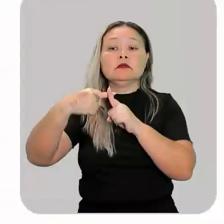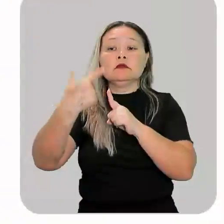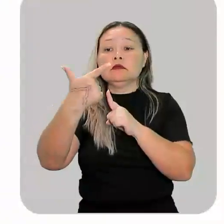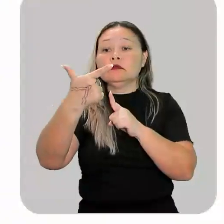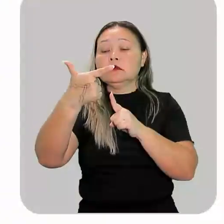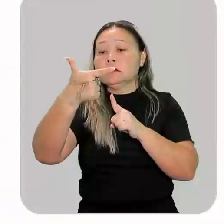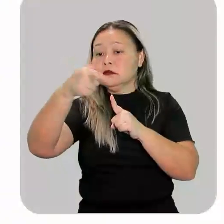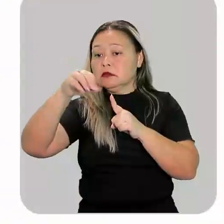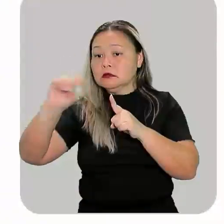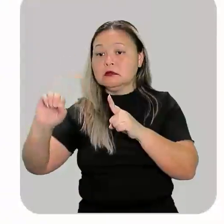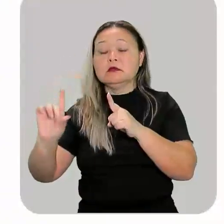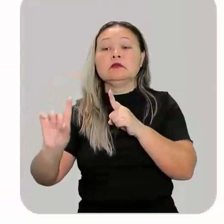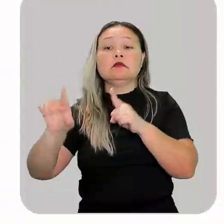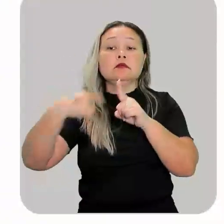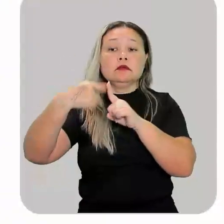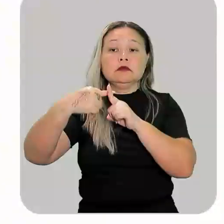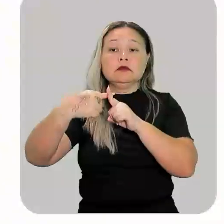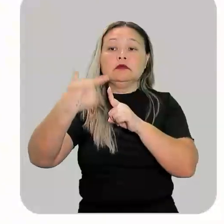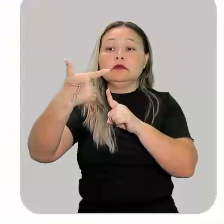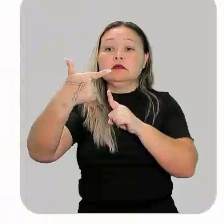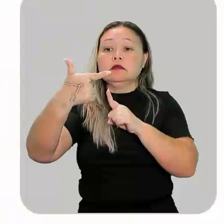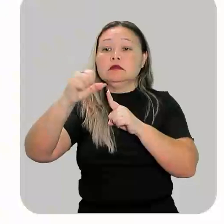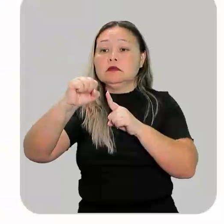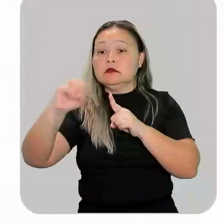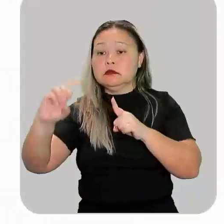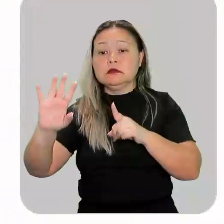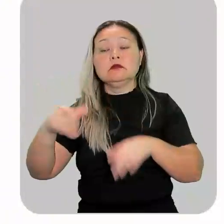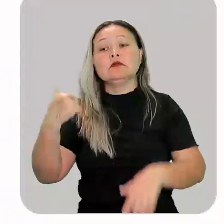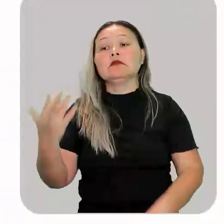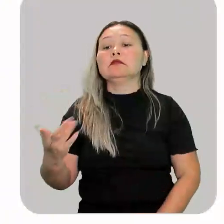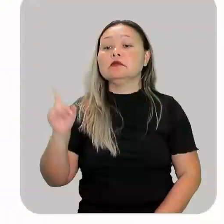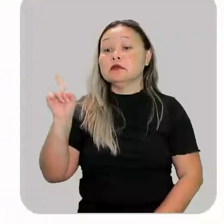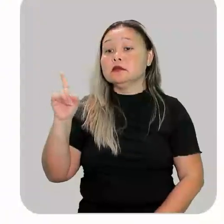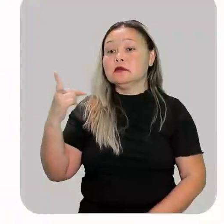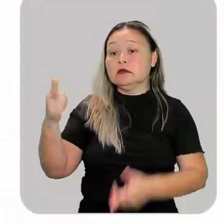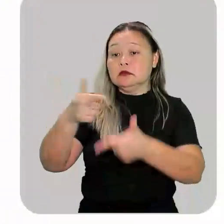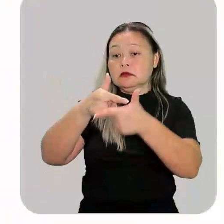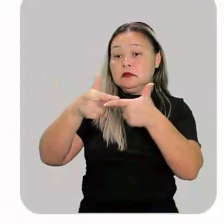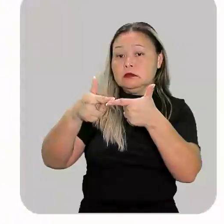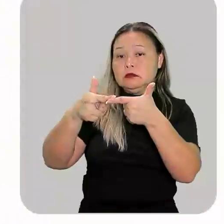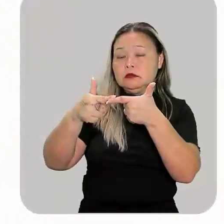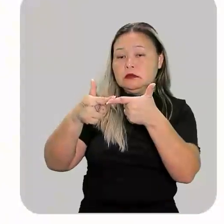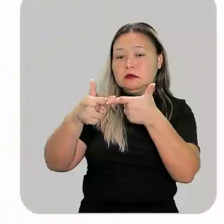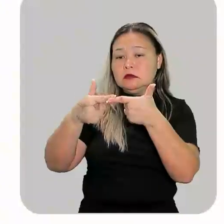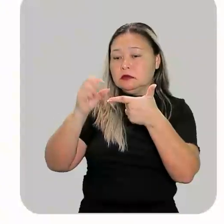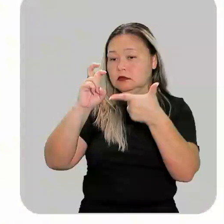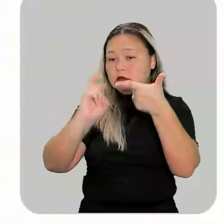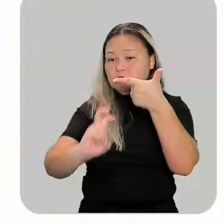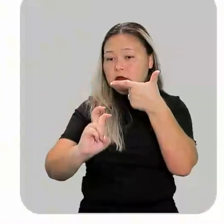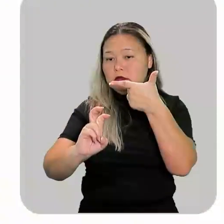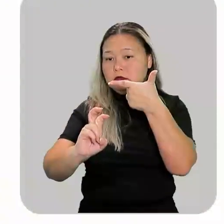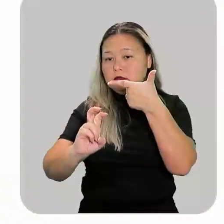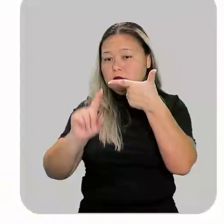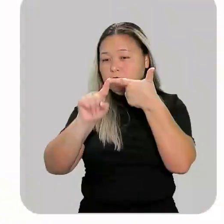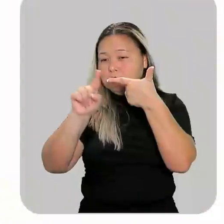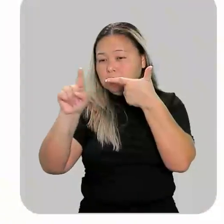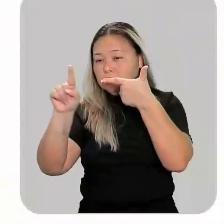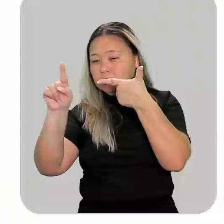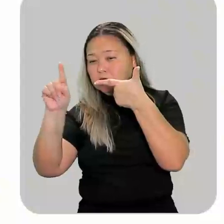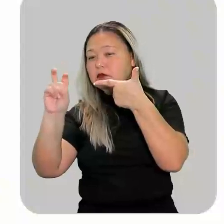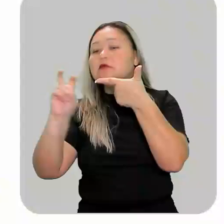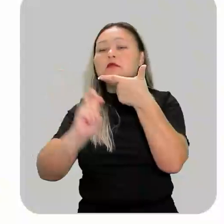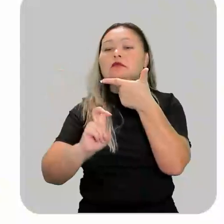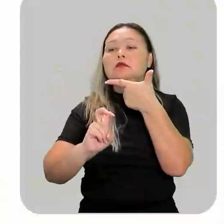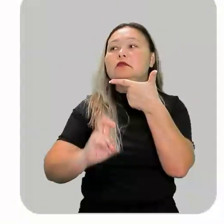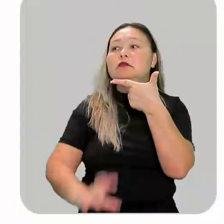Mais 2.700 mais 2.800. Dividido por quanto? Por 5. Por Somou 5, 5 né? valores dividido